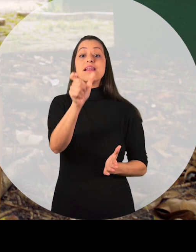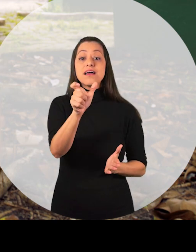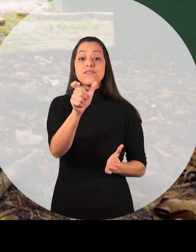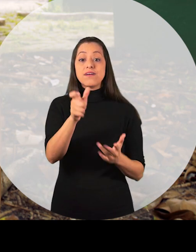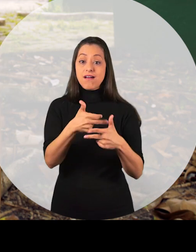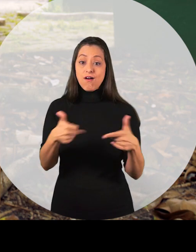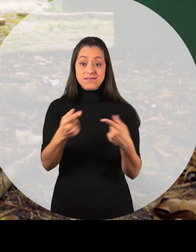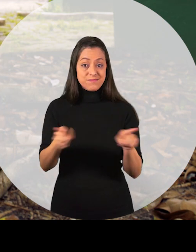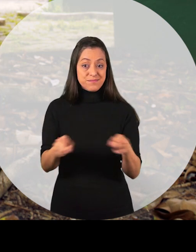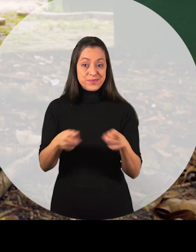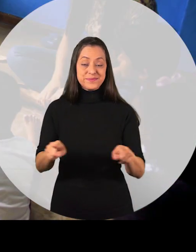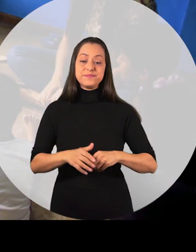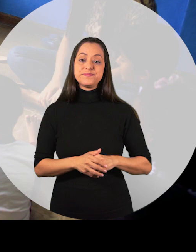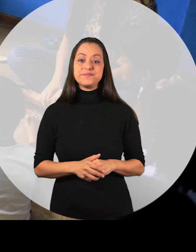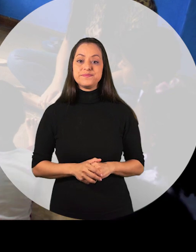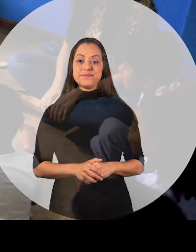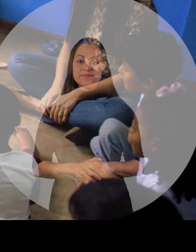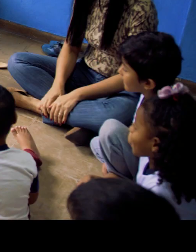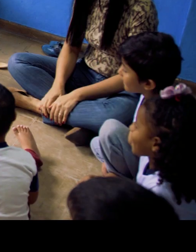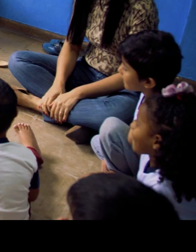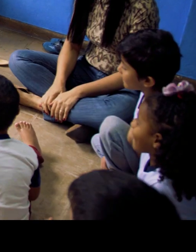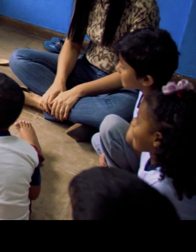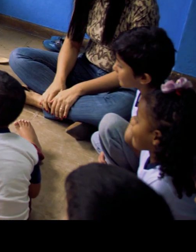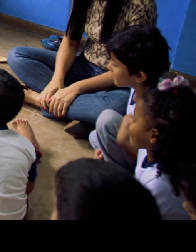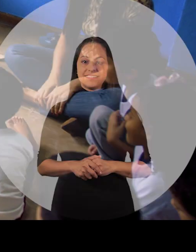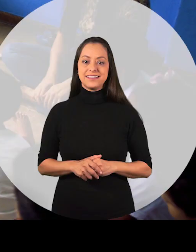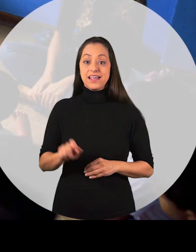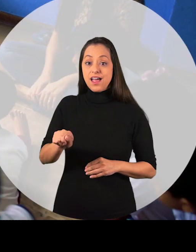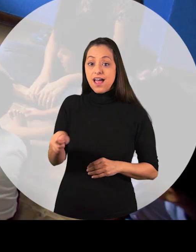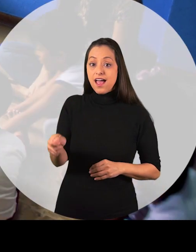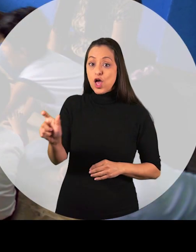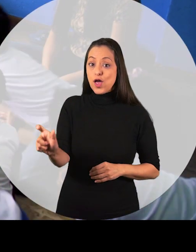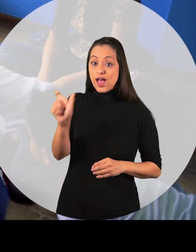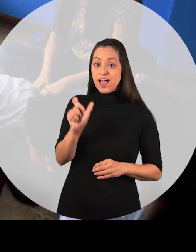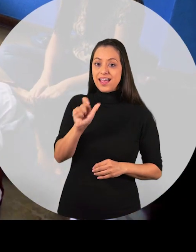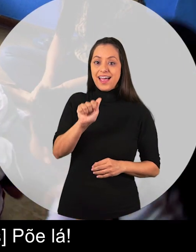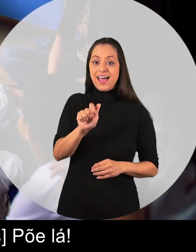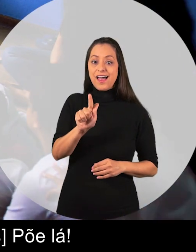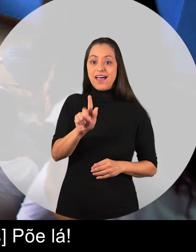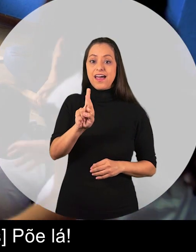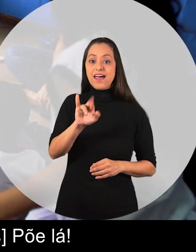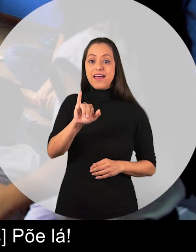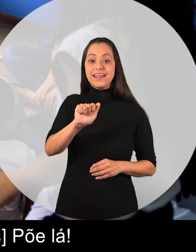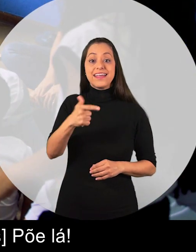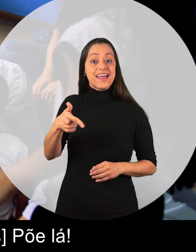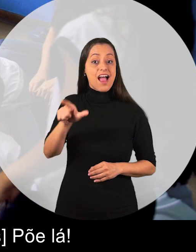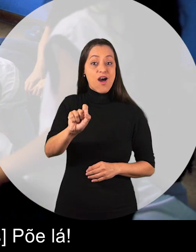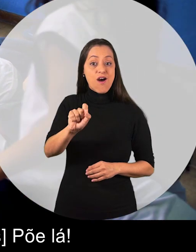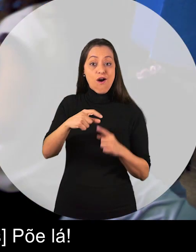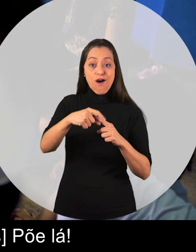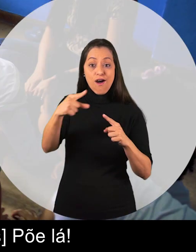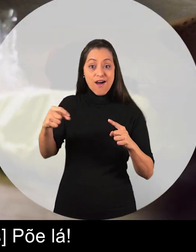fala uma palavra da música. Luciene gira um dos botões do fogão. Agrião. Estudantes buscam o